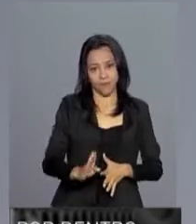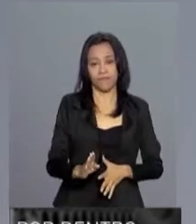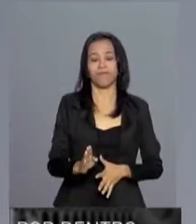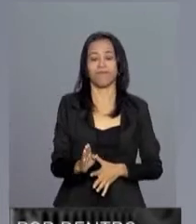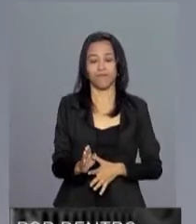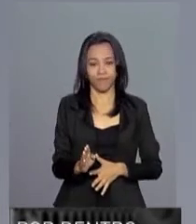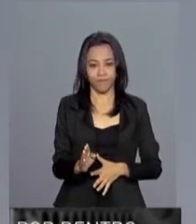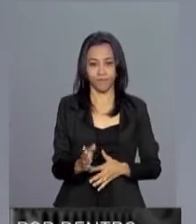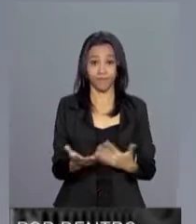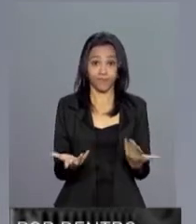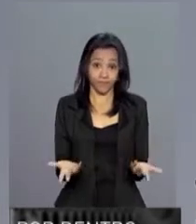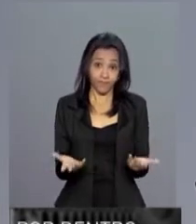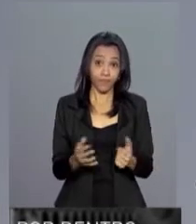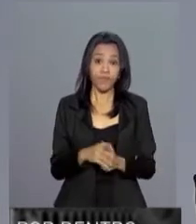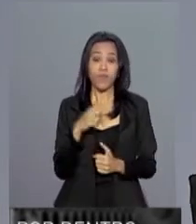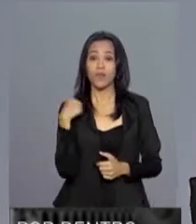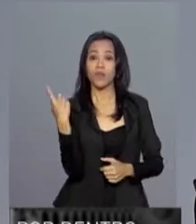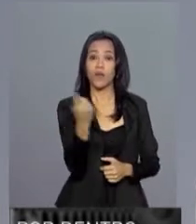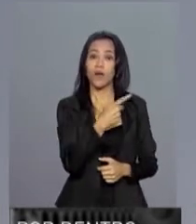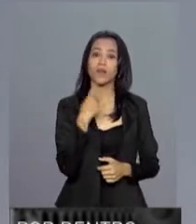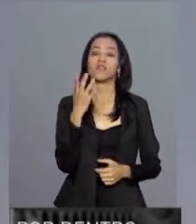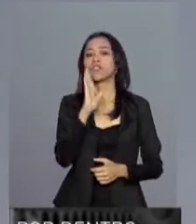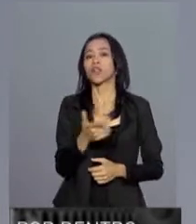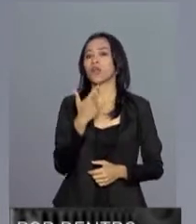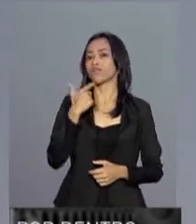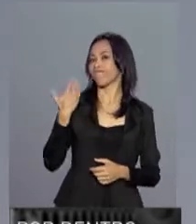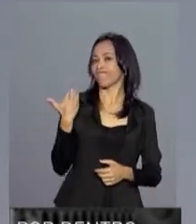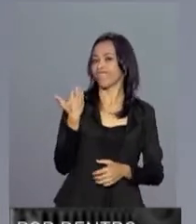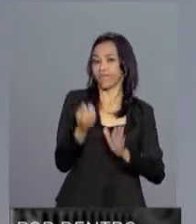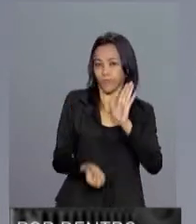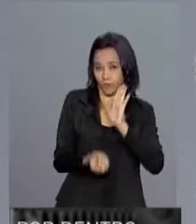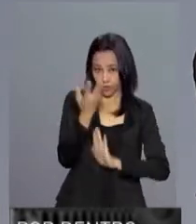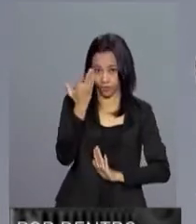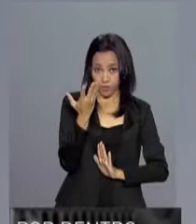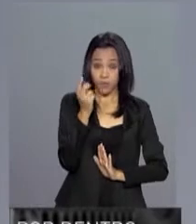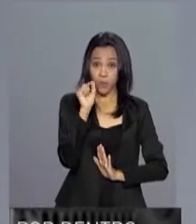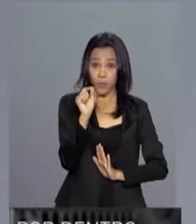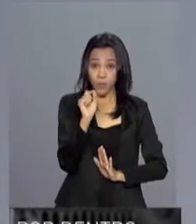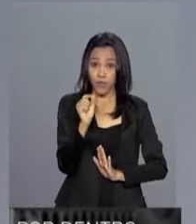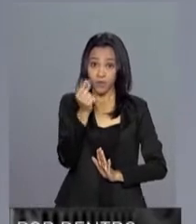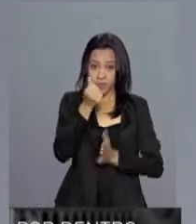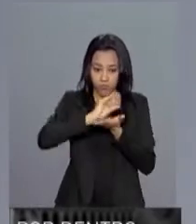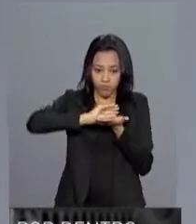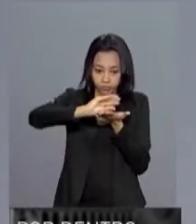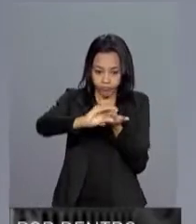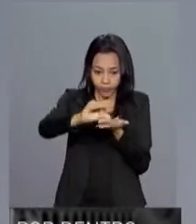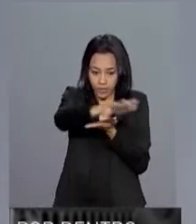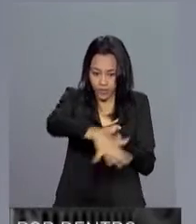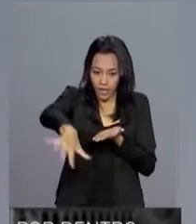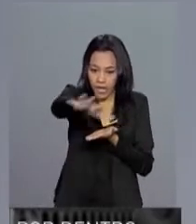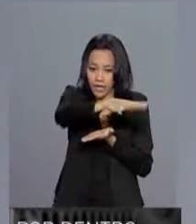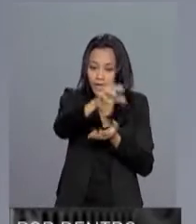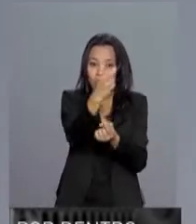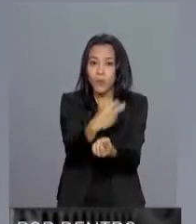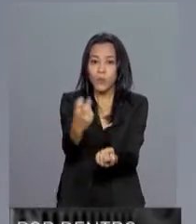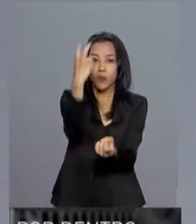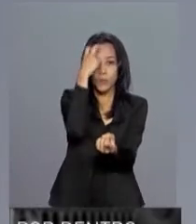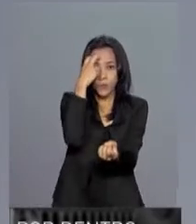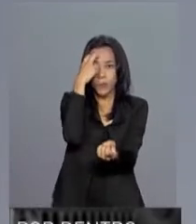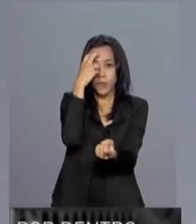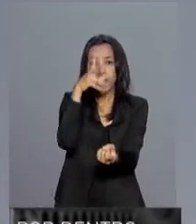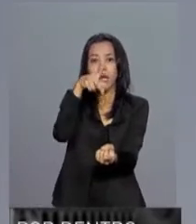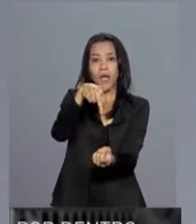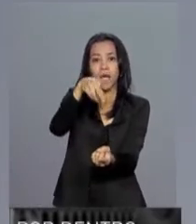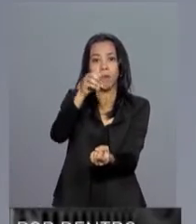cultural nós lançamos recentemente é uma linha de investimento em cultura popular com 10 milhões